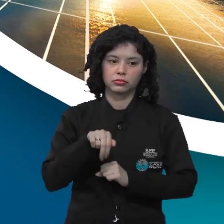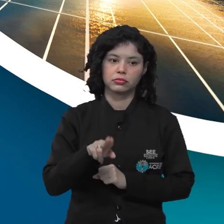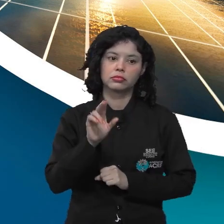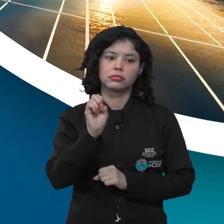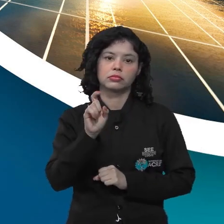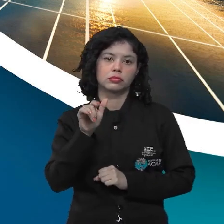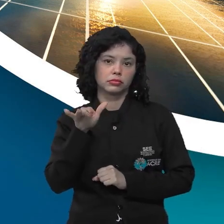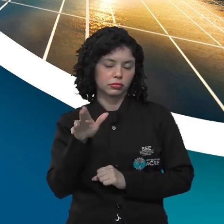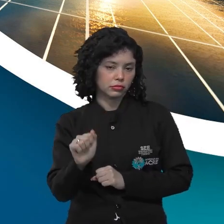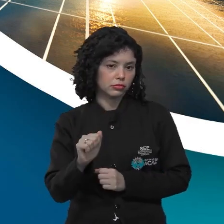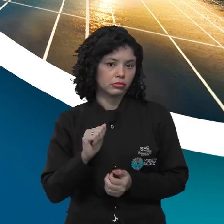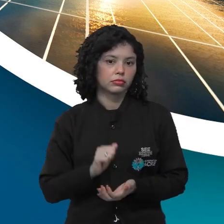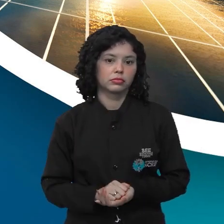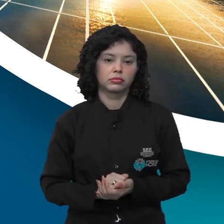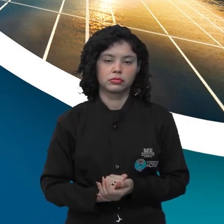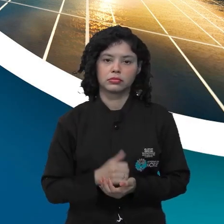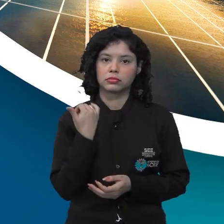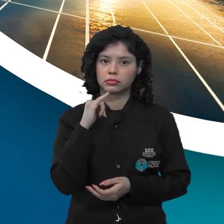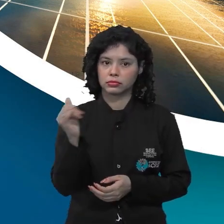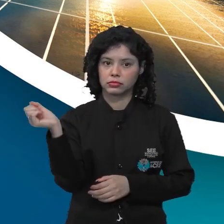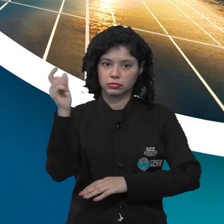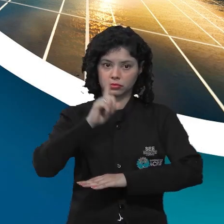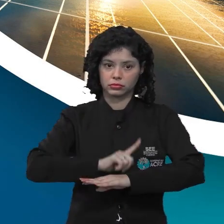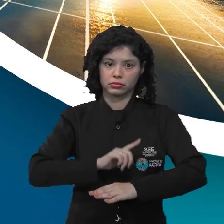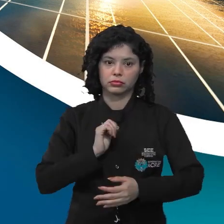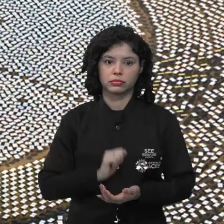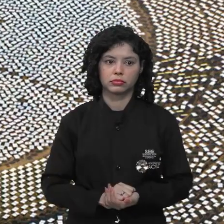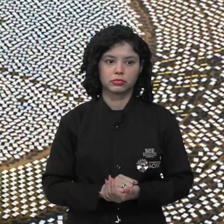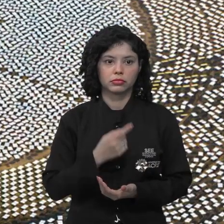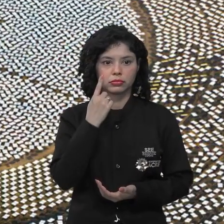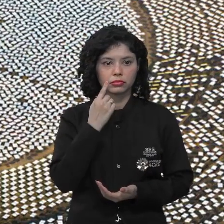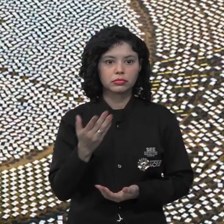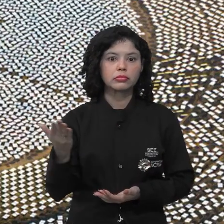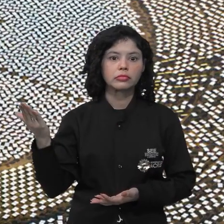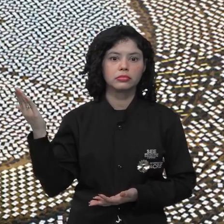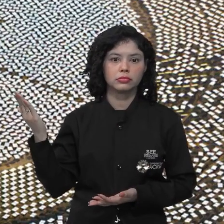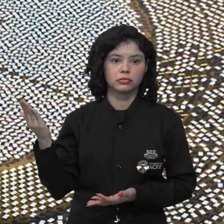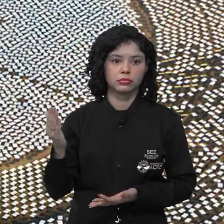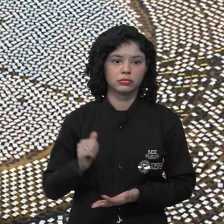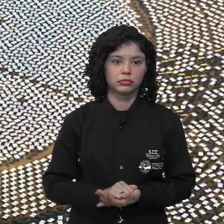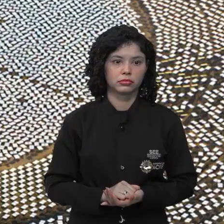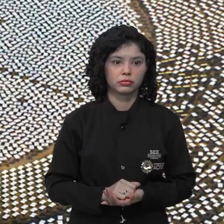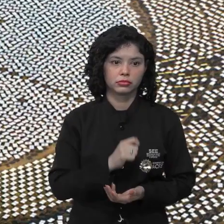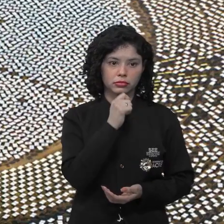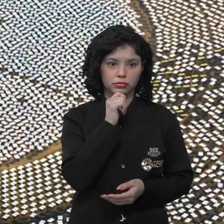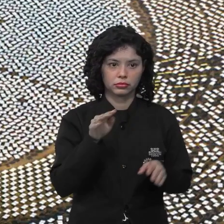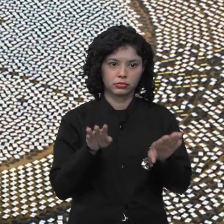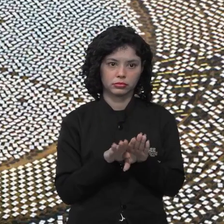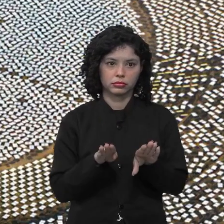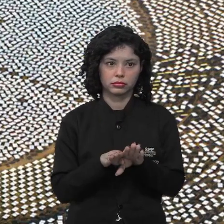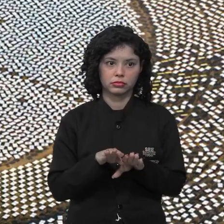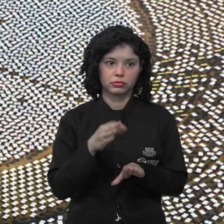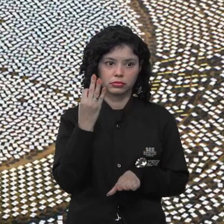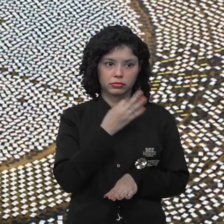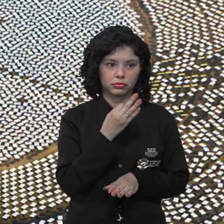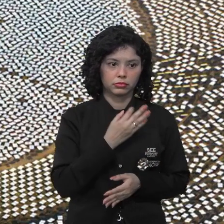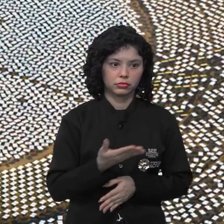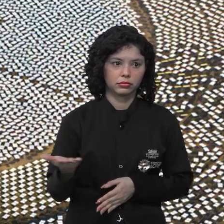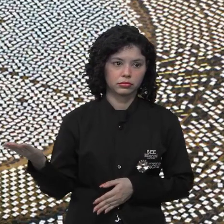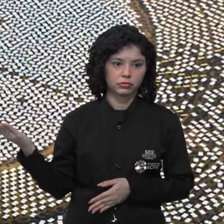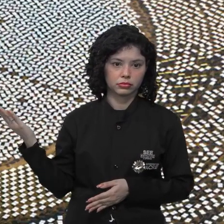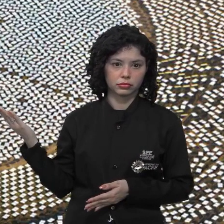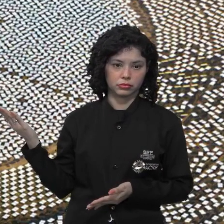exemplo, uma usina de energia solar. Então, vou mostrar aqui uma imagem, gente. Olha que coisa mais linda,